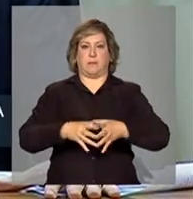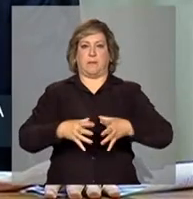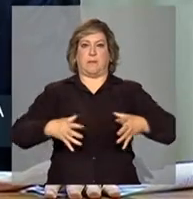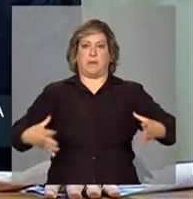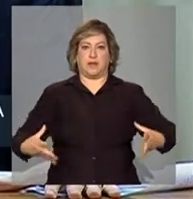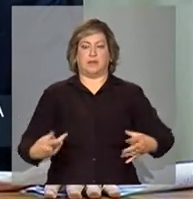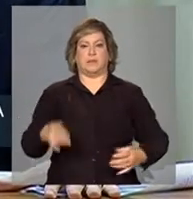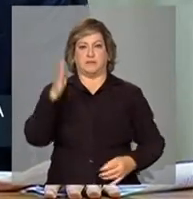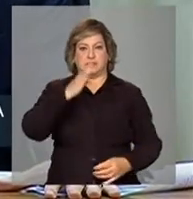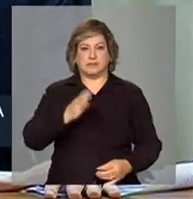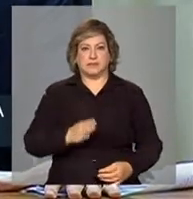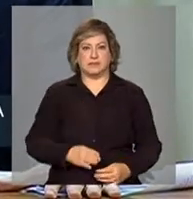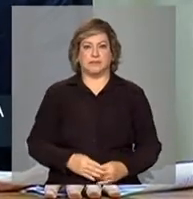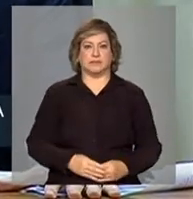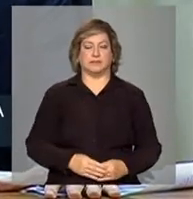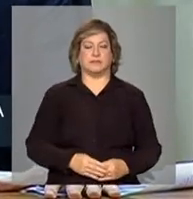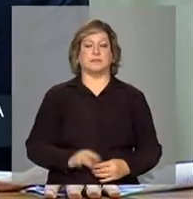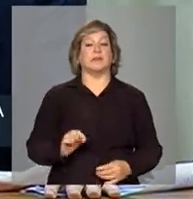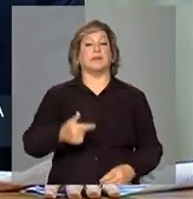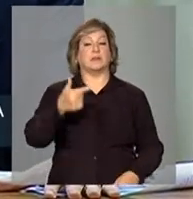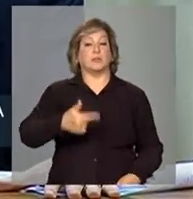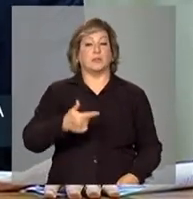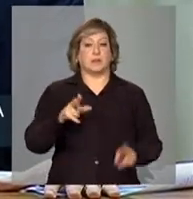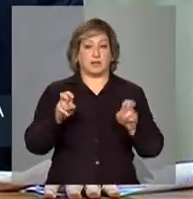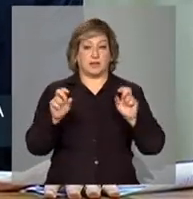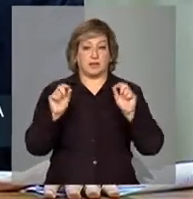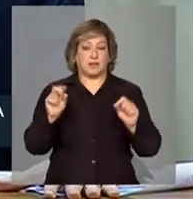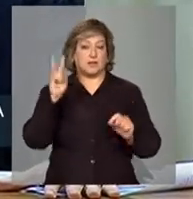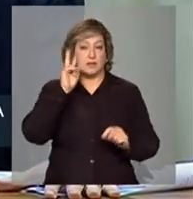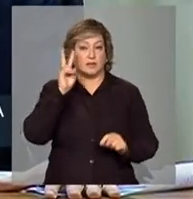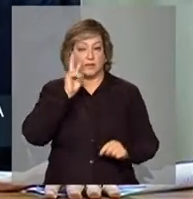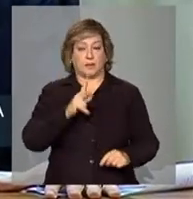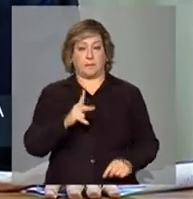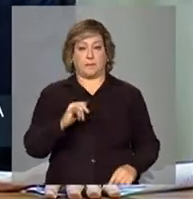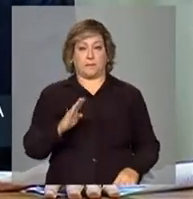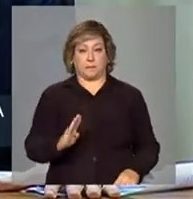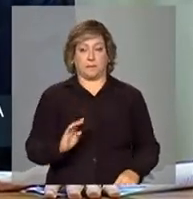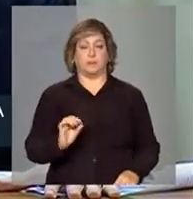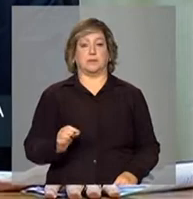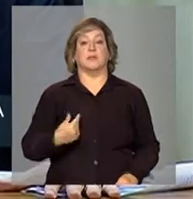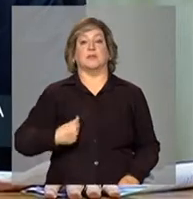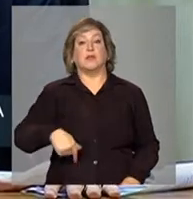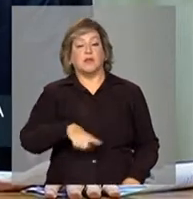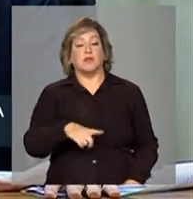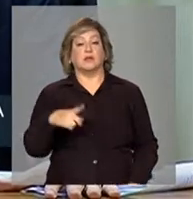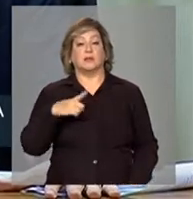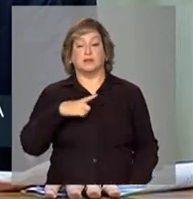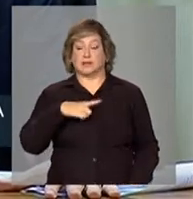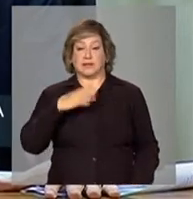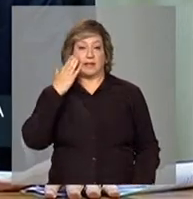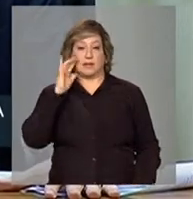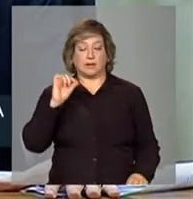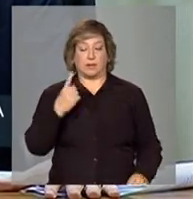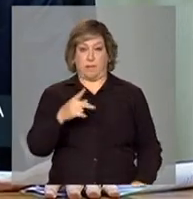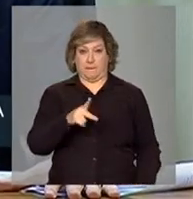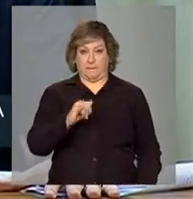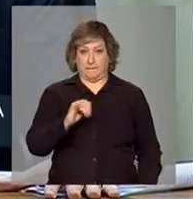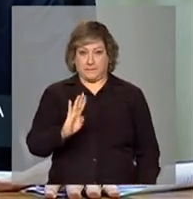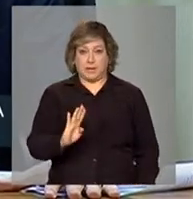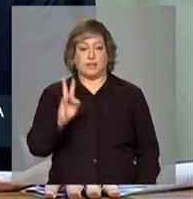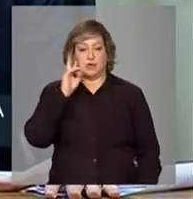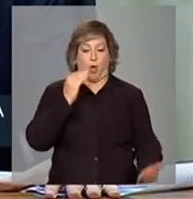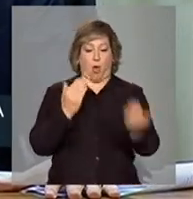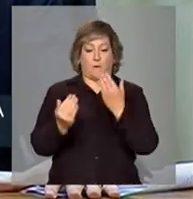economia brasileira a segunda questão em relação ao PIB Olha nós temos que ter em mente o seguinte o PIB em